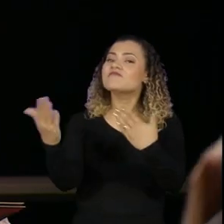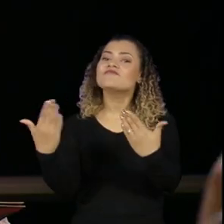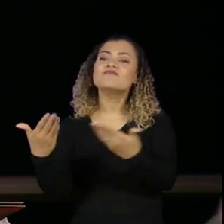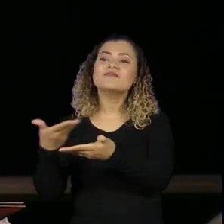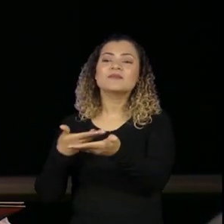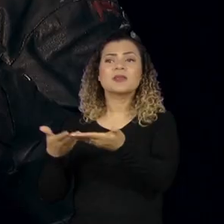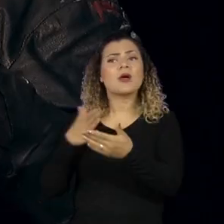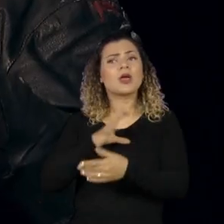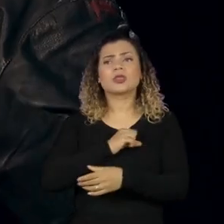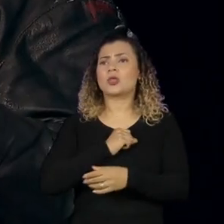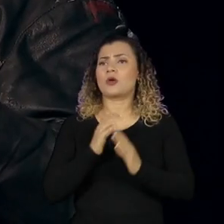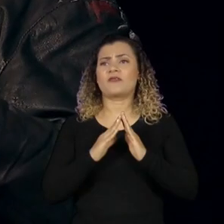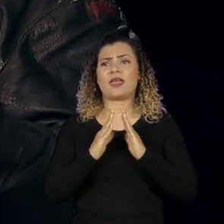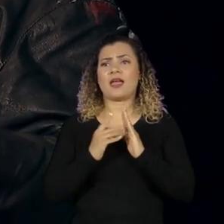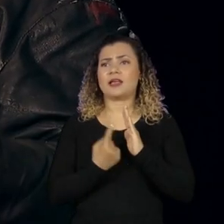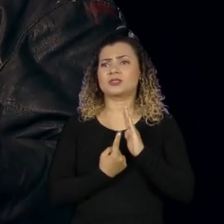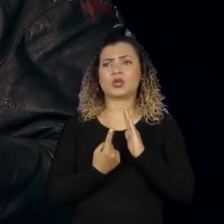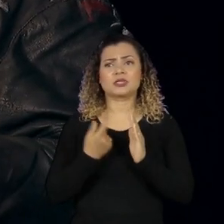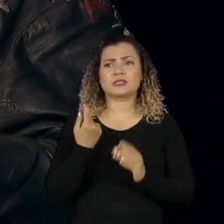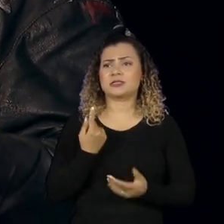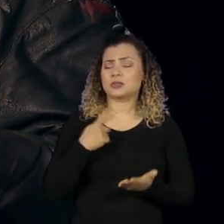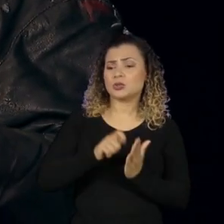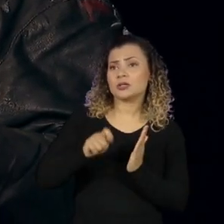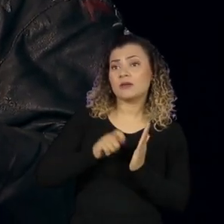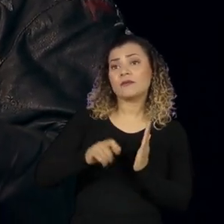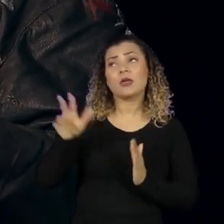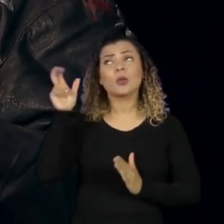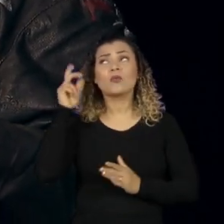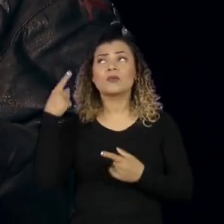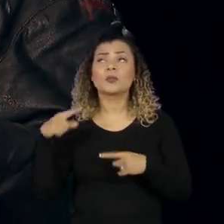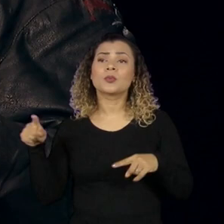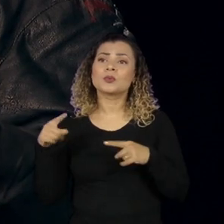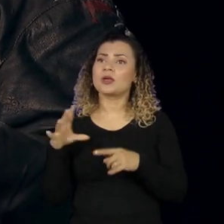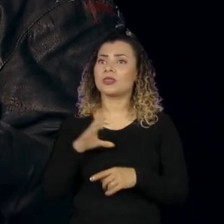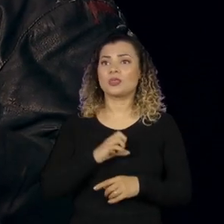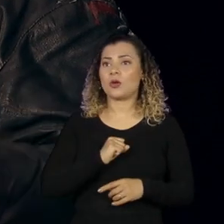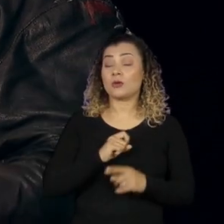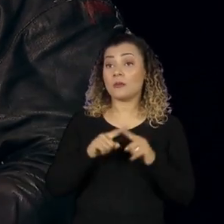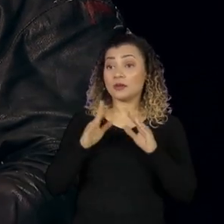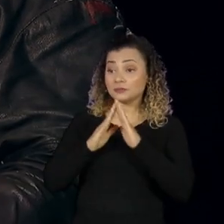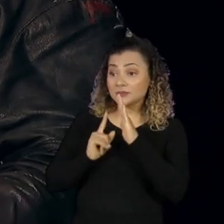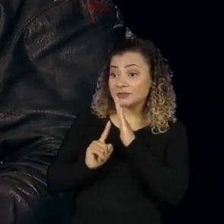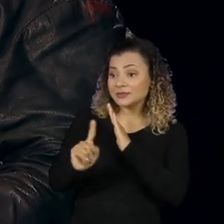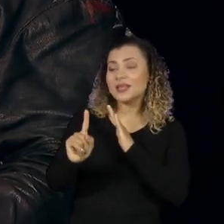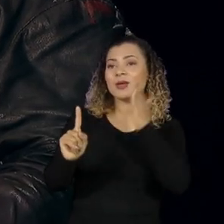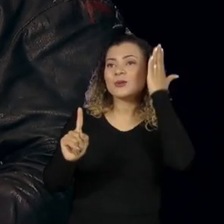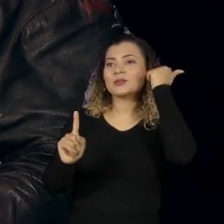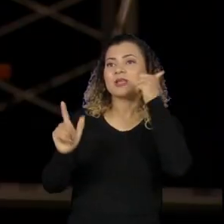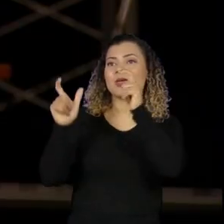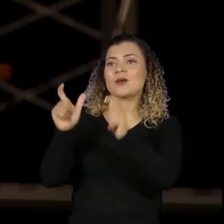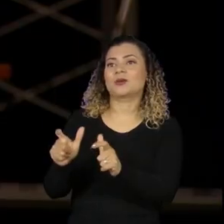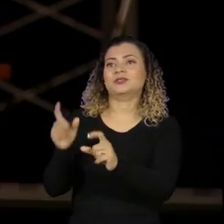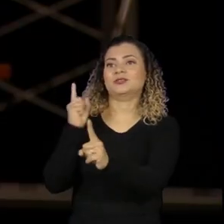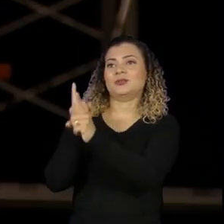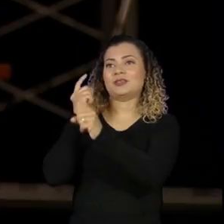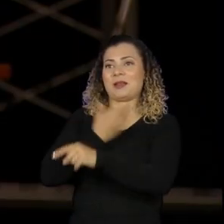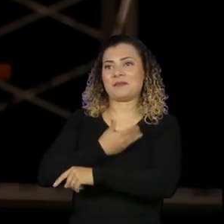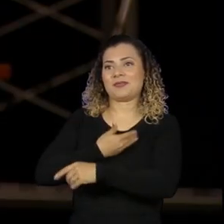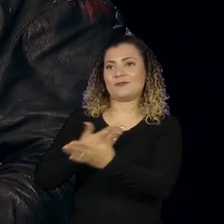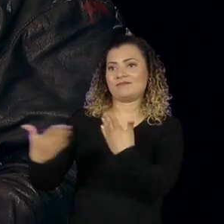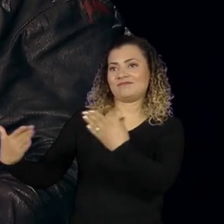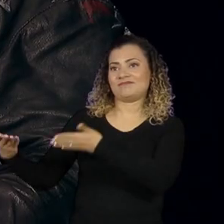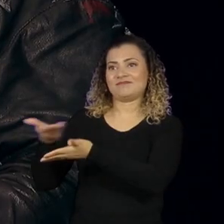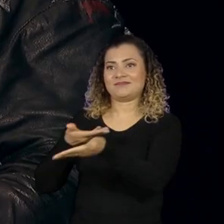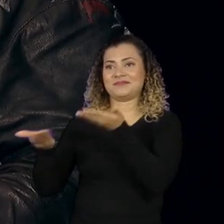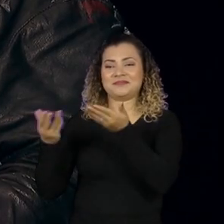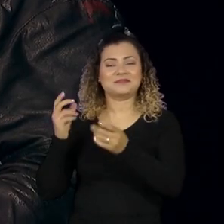eu adoro ficar em casa sozinho, escrevendo, ouvindo música. Mas quando eu saio, eu sei onde encontrar meus amigos e é muito importante, assim, né?